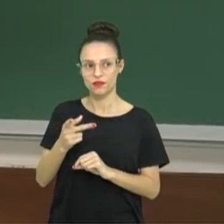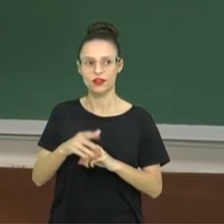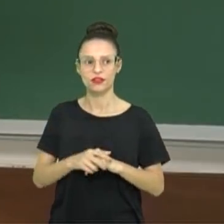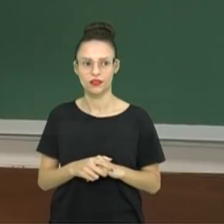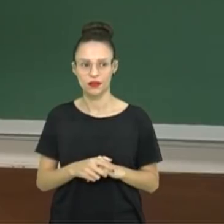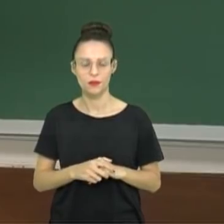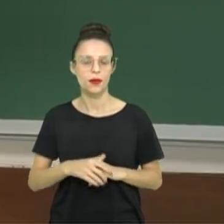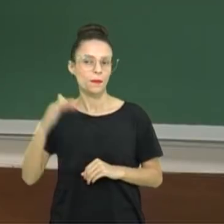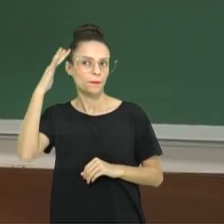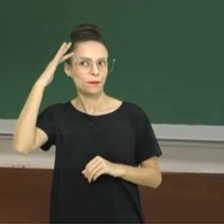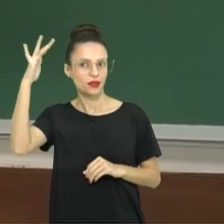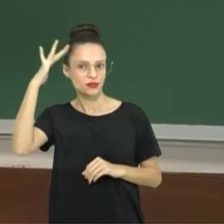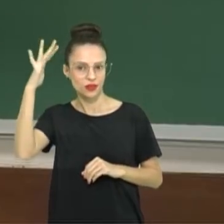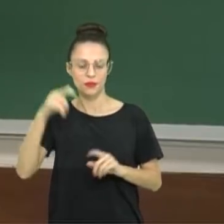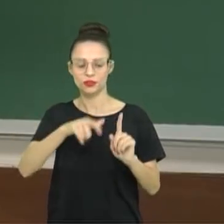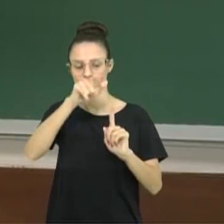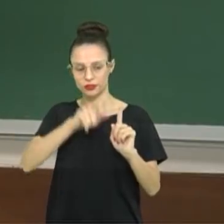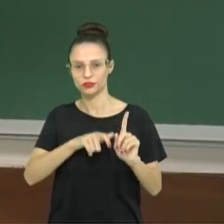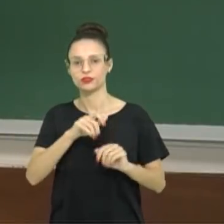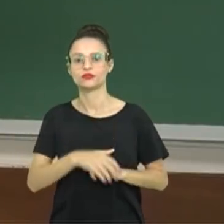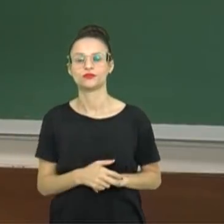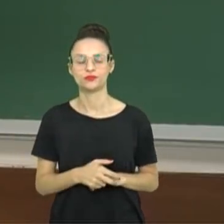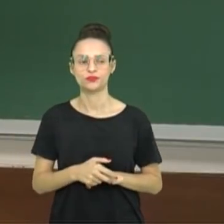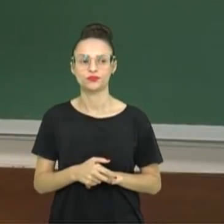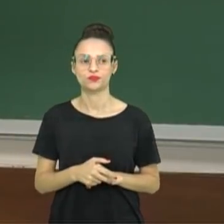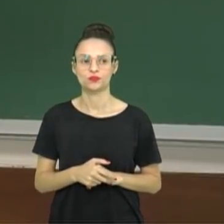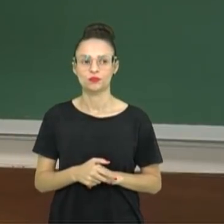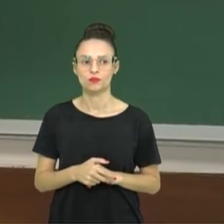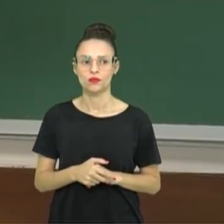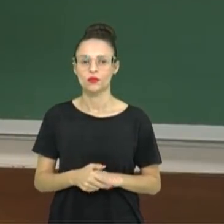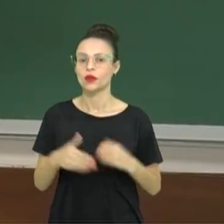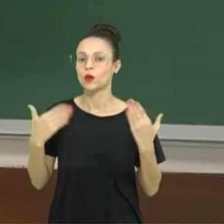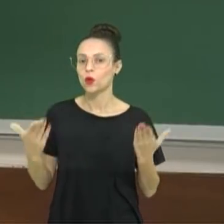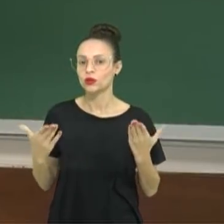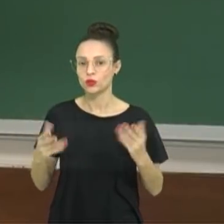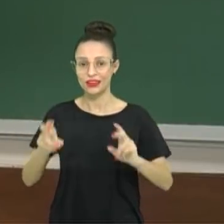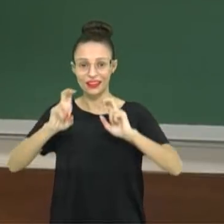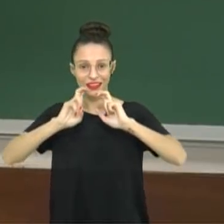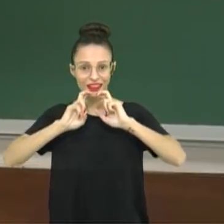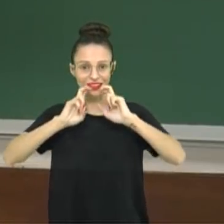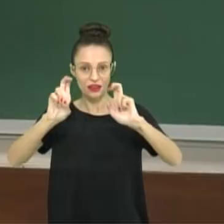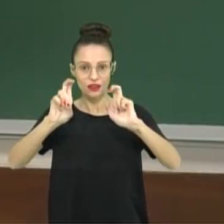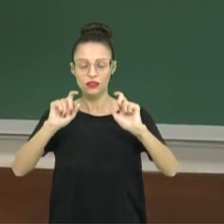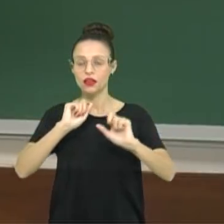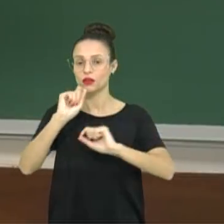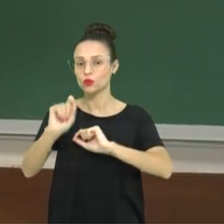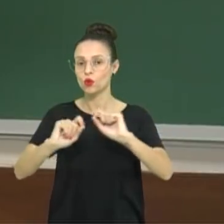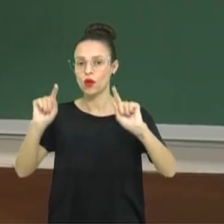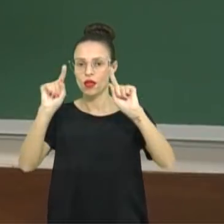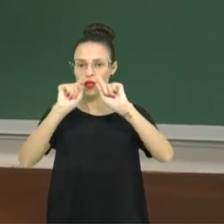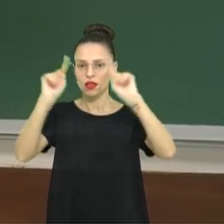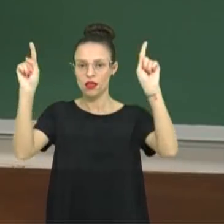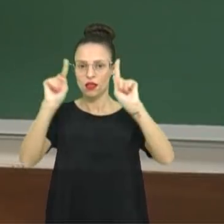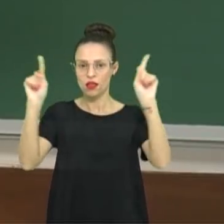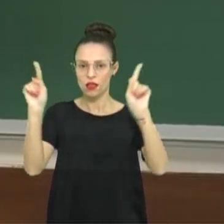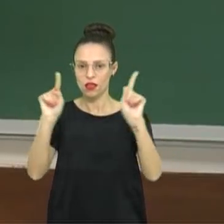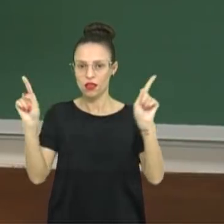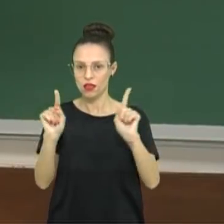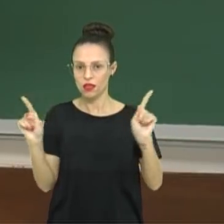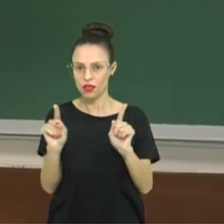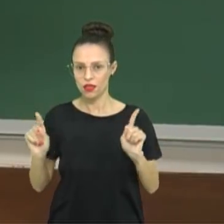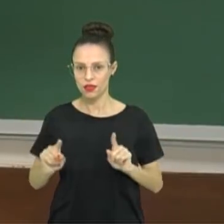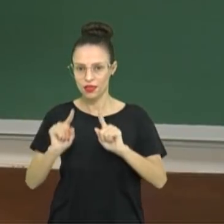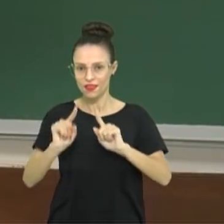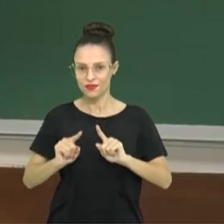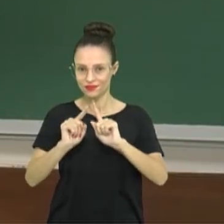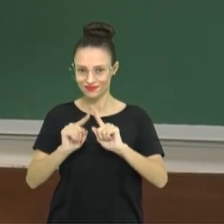mostra o pensamento da personagem. Quando a nossa personagem está gritando, né? O balão ele é